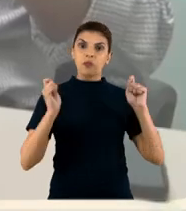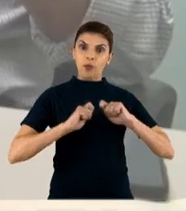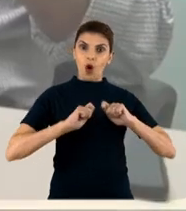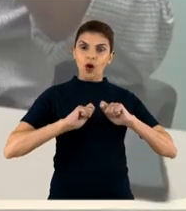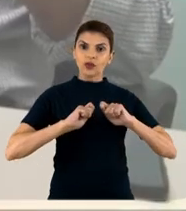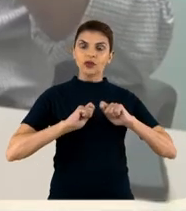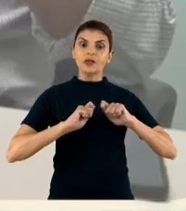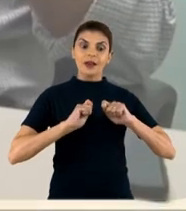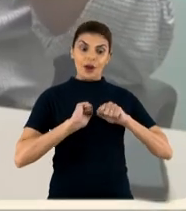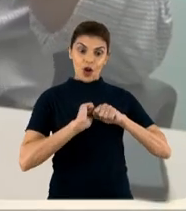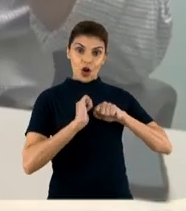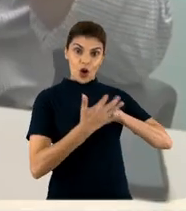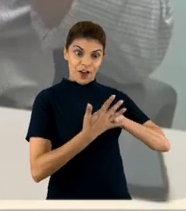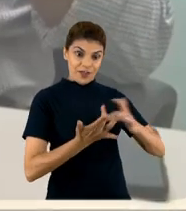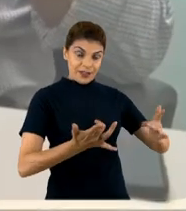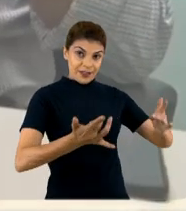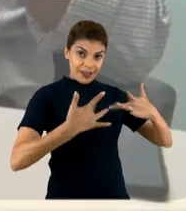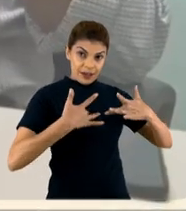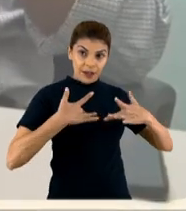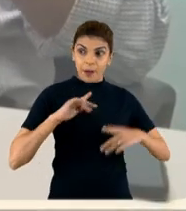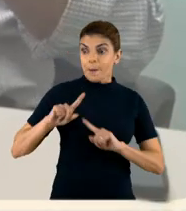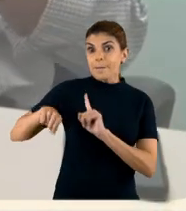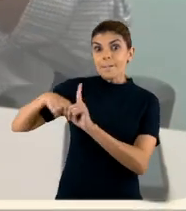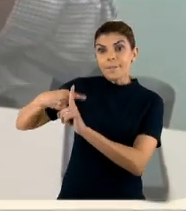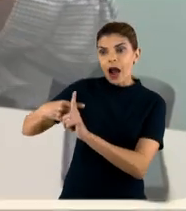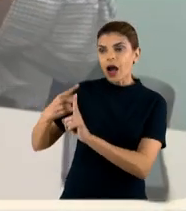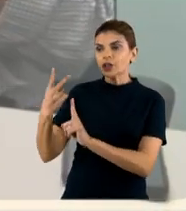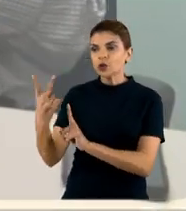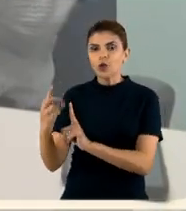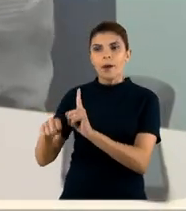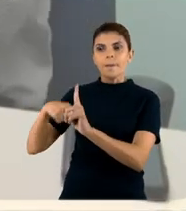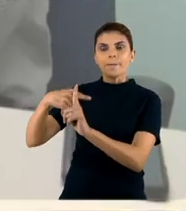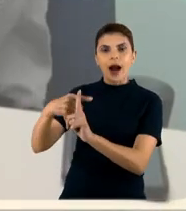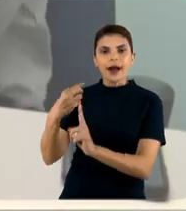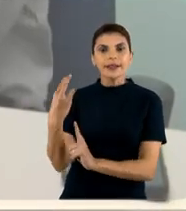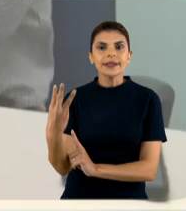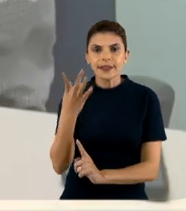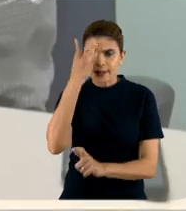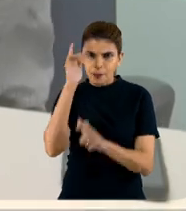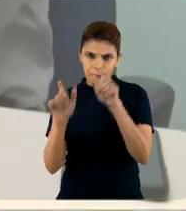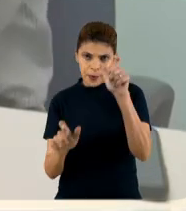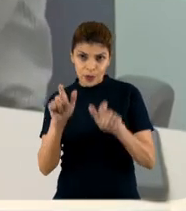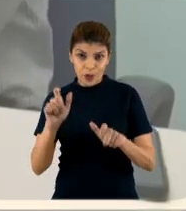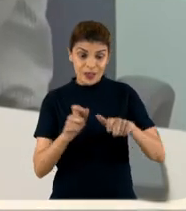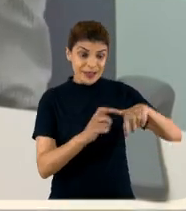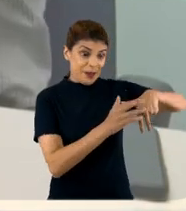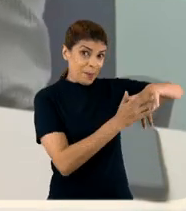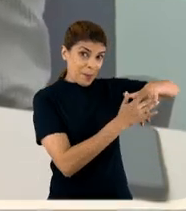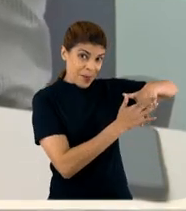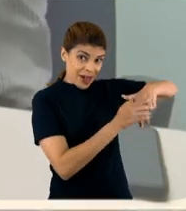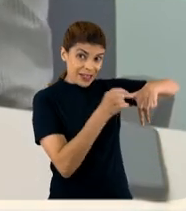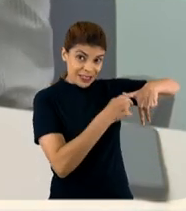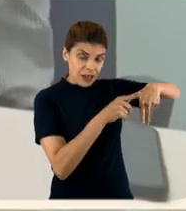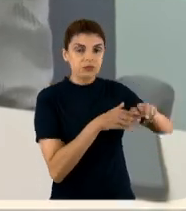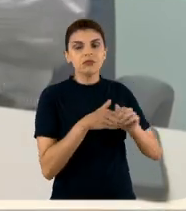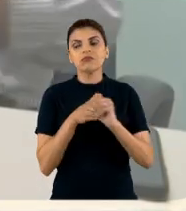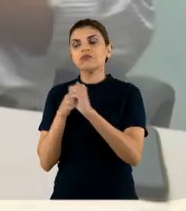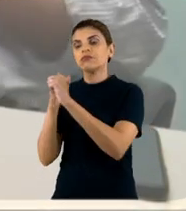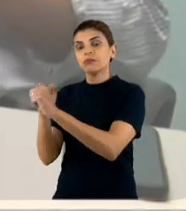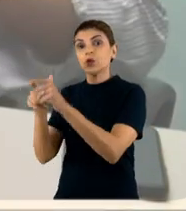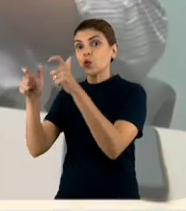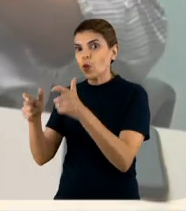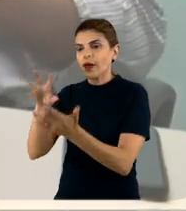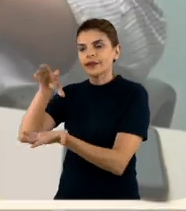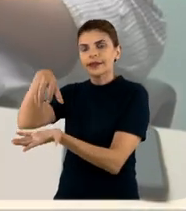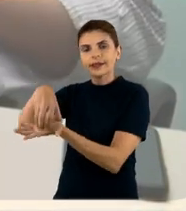pessoa é infectada pelo coronavírus é capaz de levar esse coronavírus, né, essa infecção, para mais 2 a 3 pessoas, em média. O